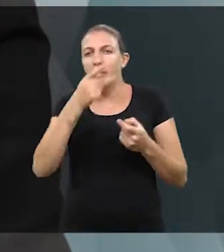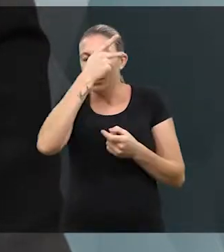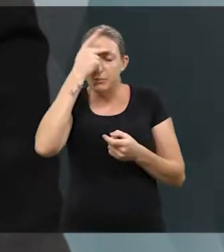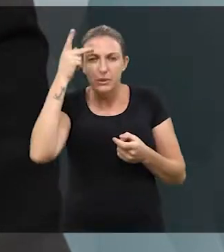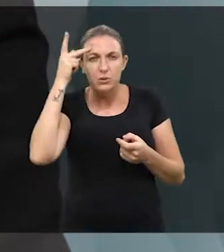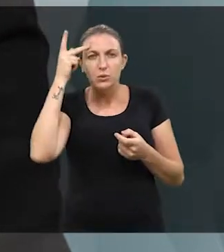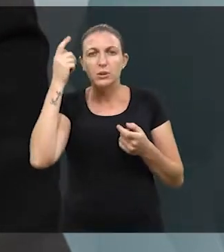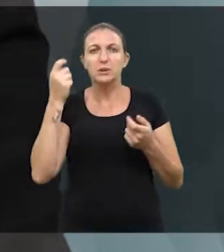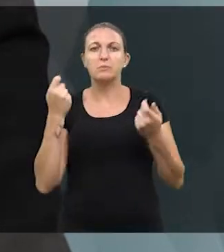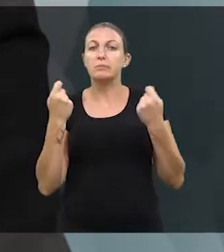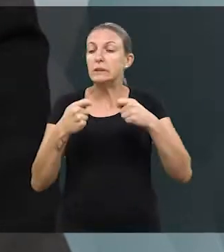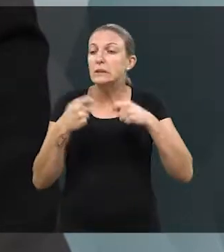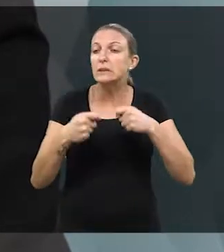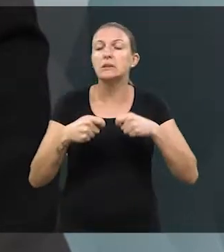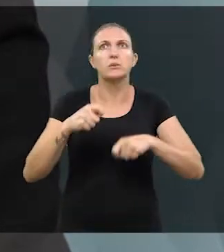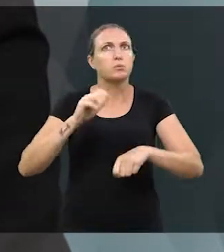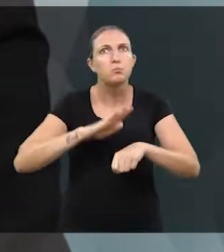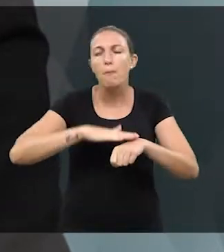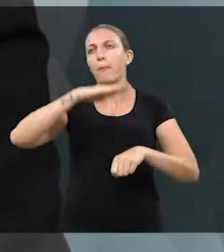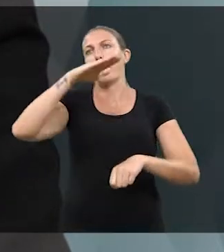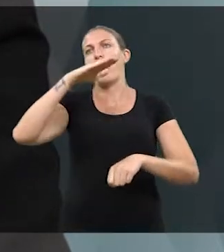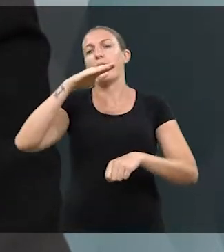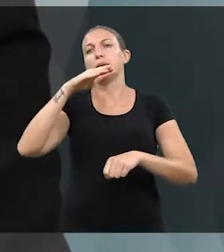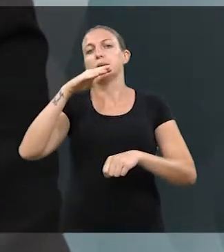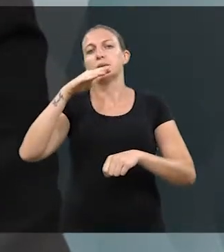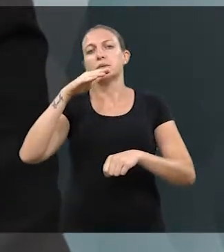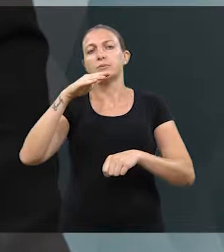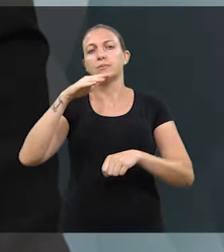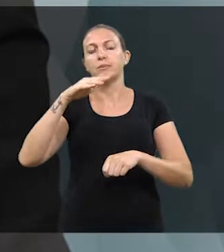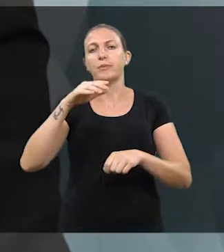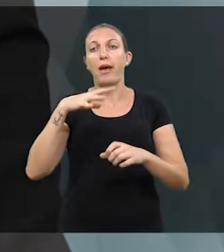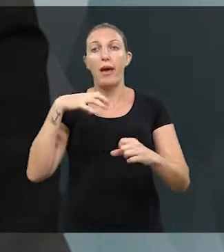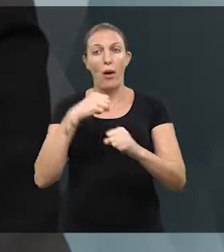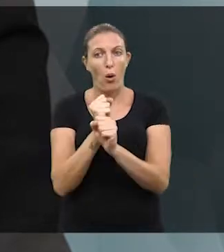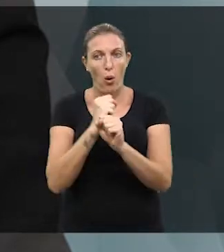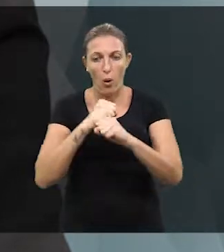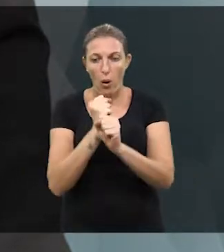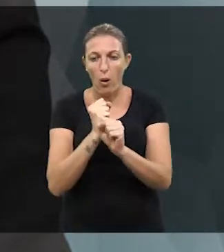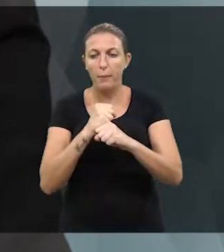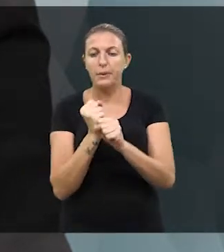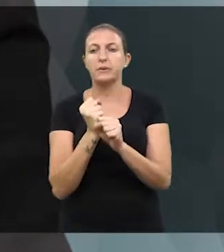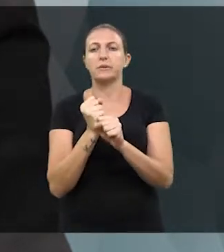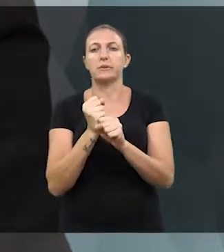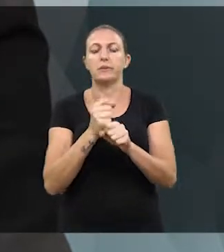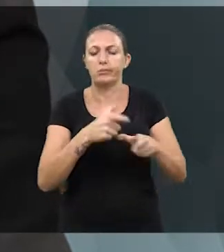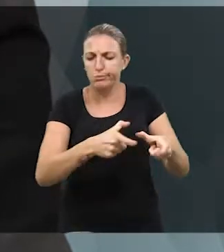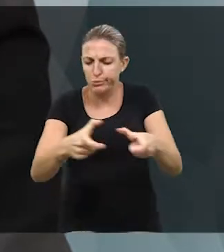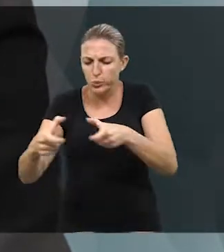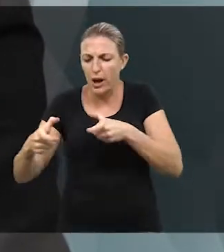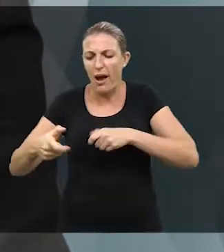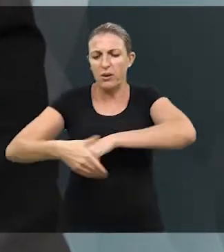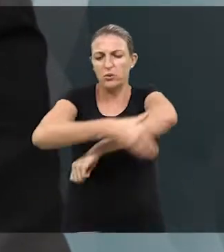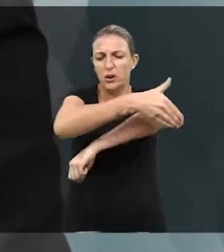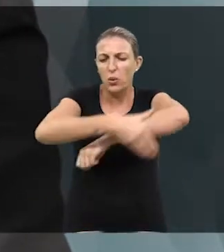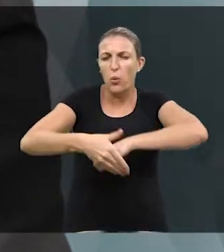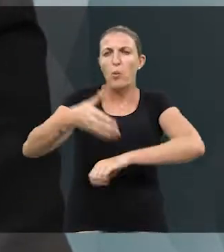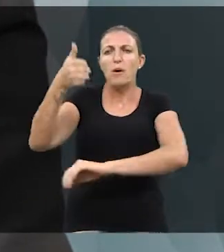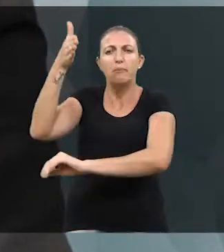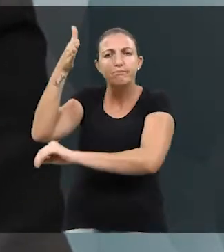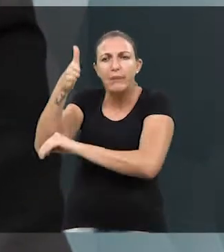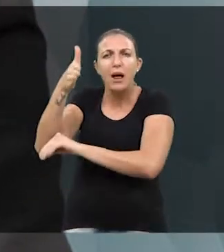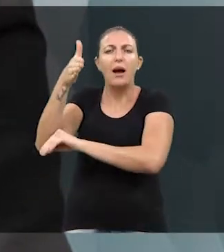nem relacionado a obras né e buraco zé é sinalização